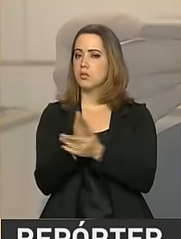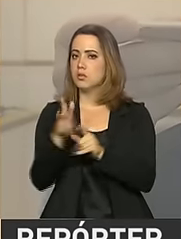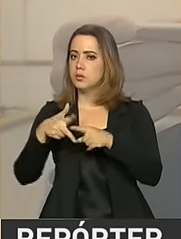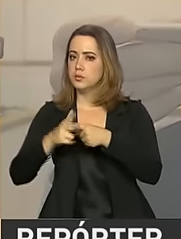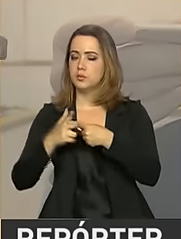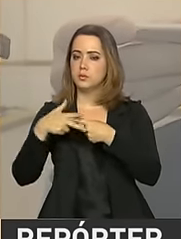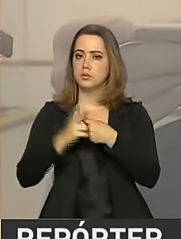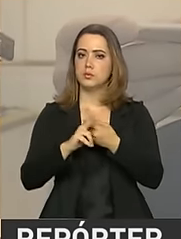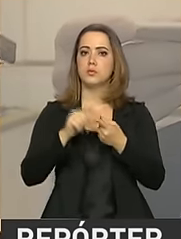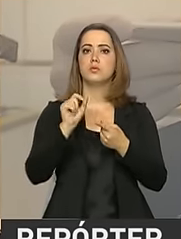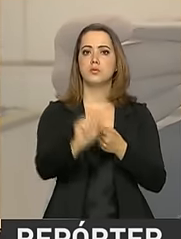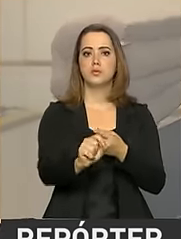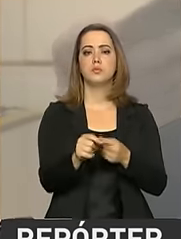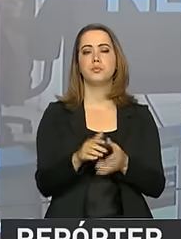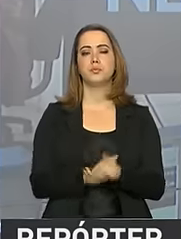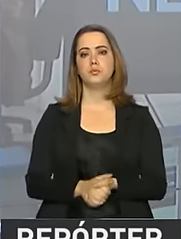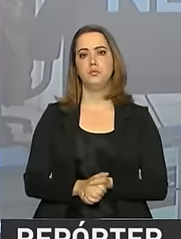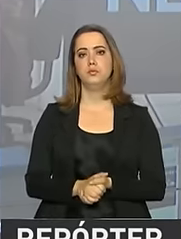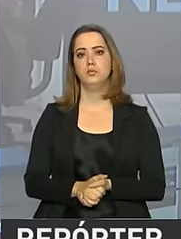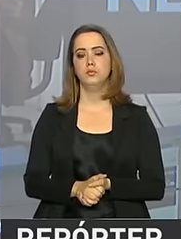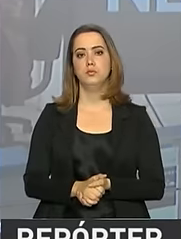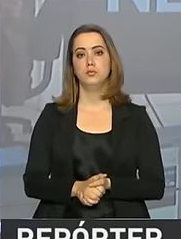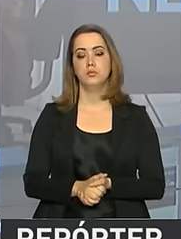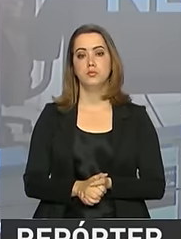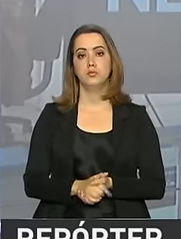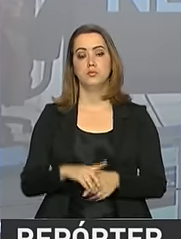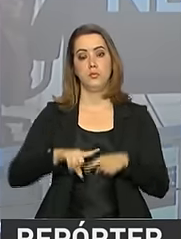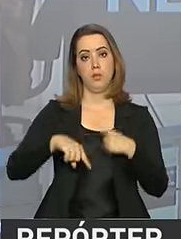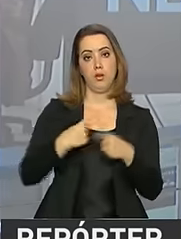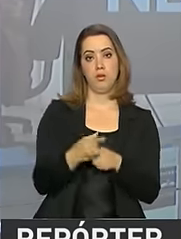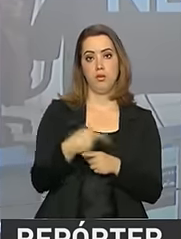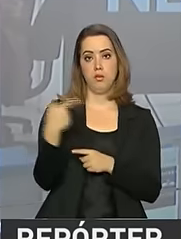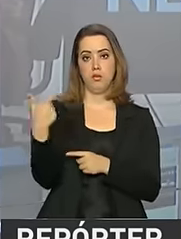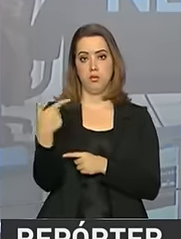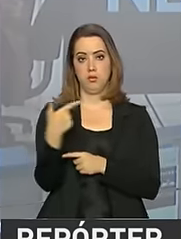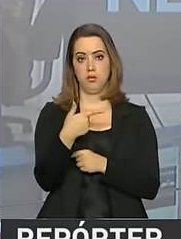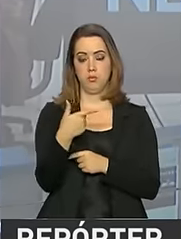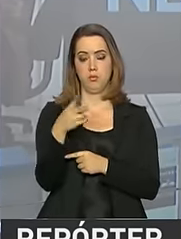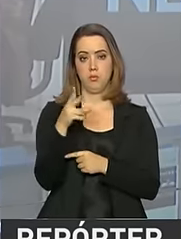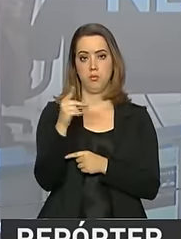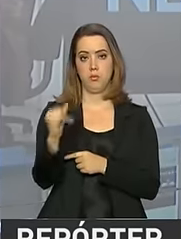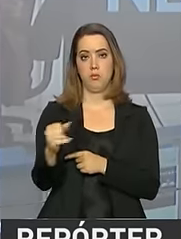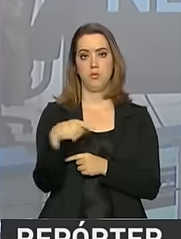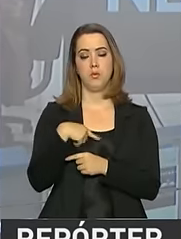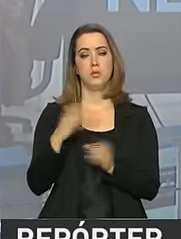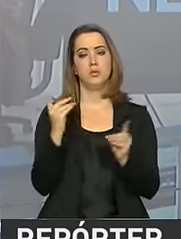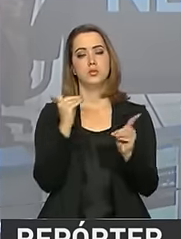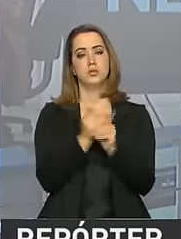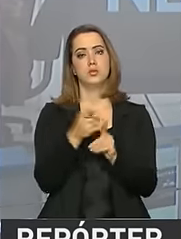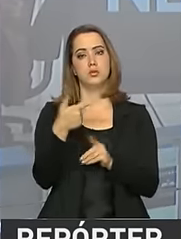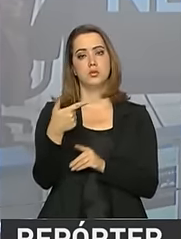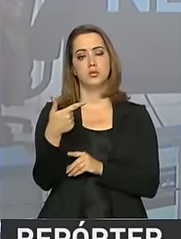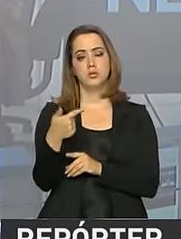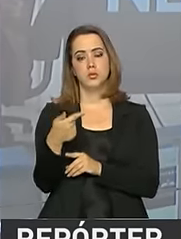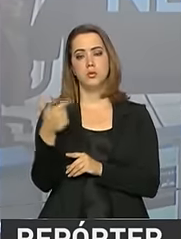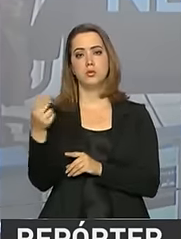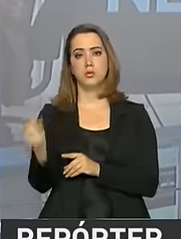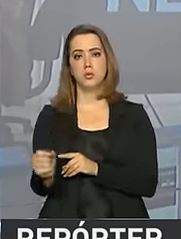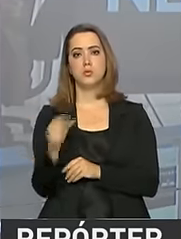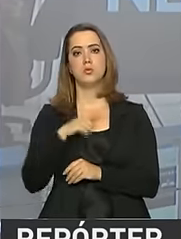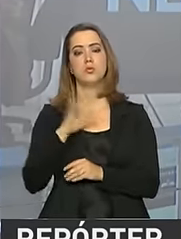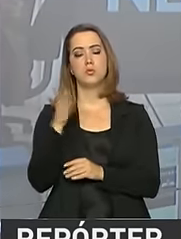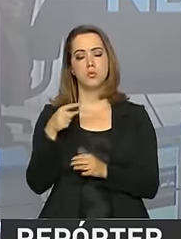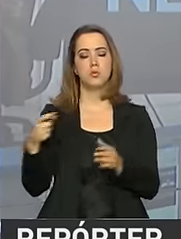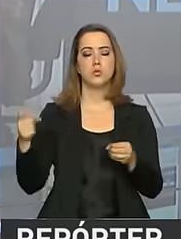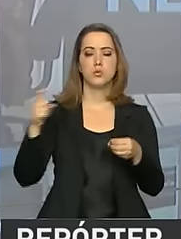reformas dentro das suas prerrogativas. E depois de dois dias de encontro do G20, na China, o presidente Michel Temer já está a caminho